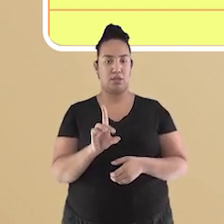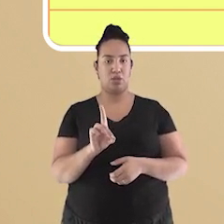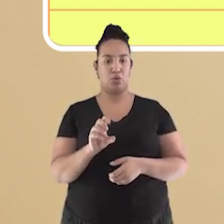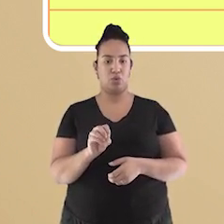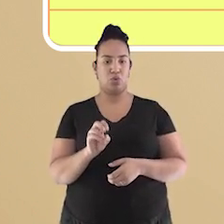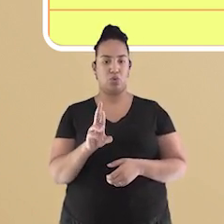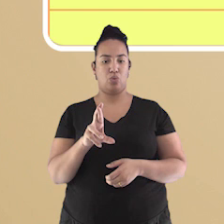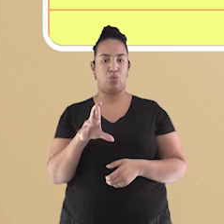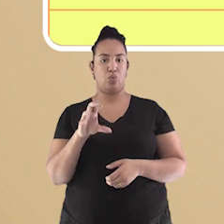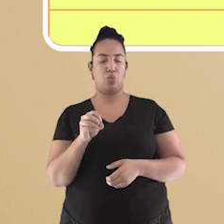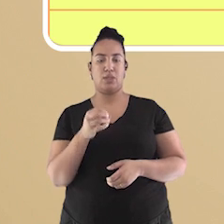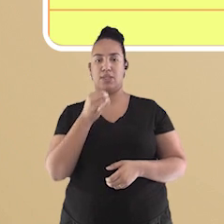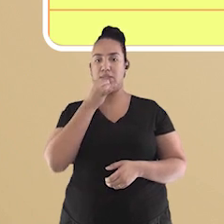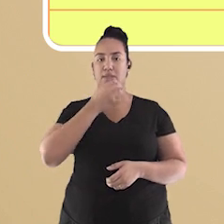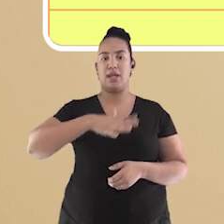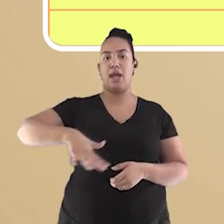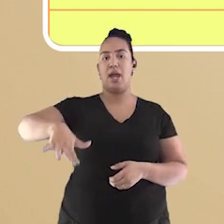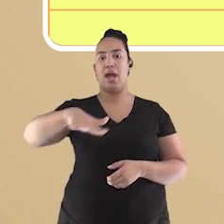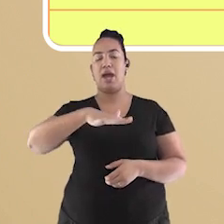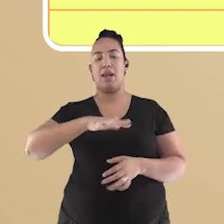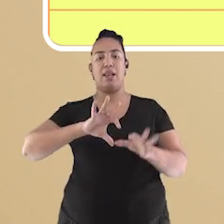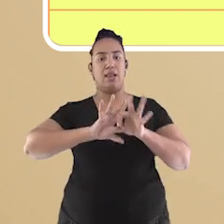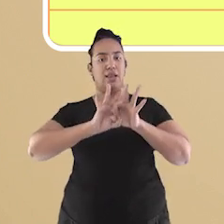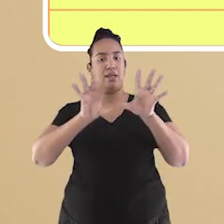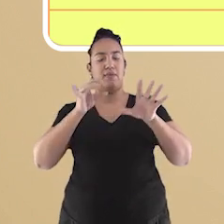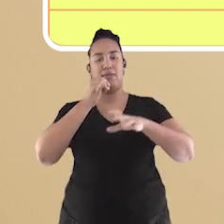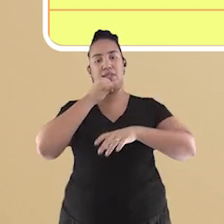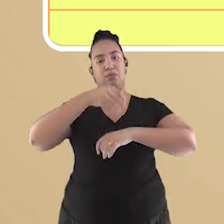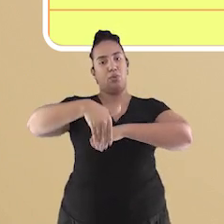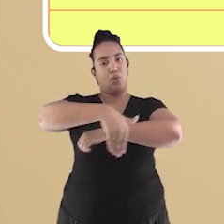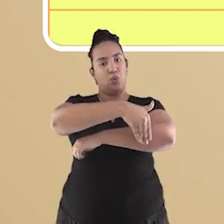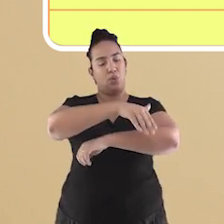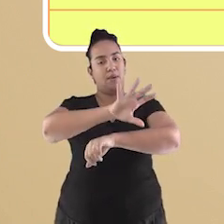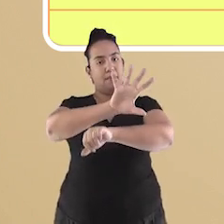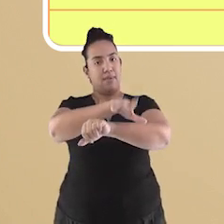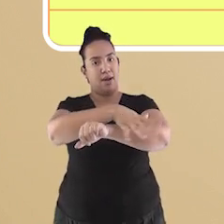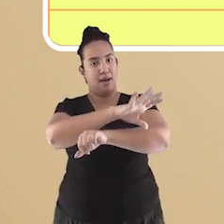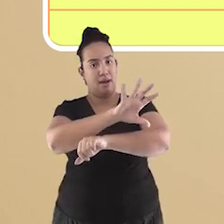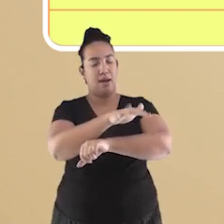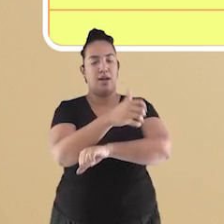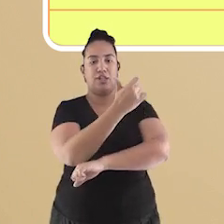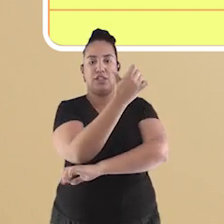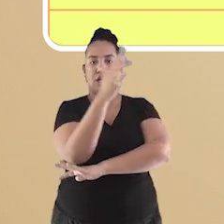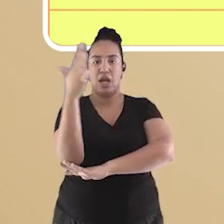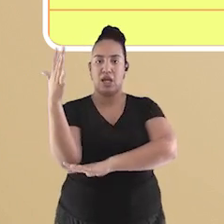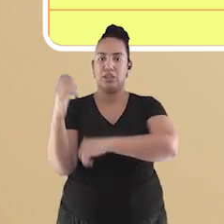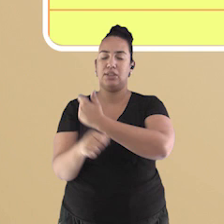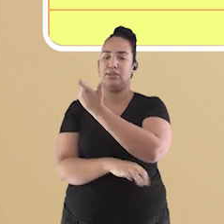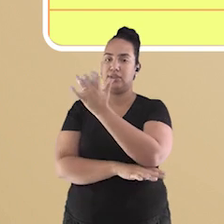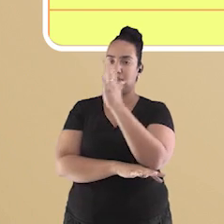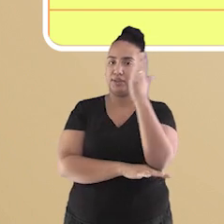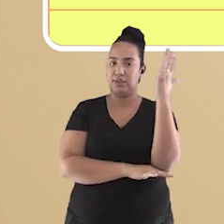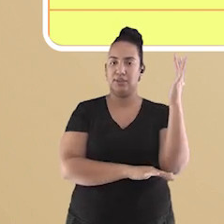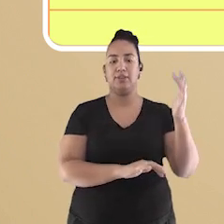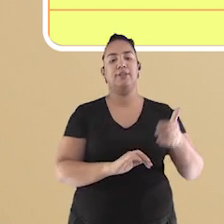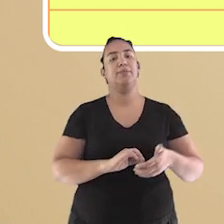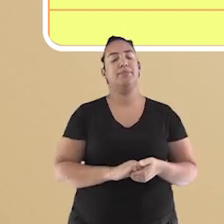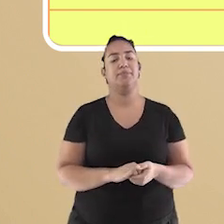os espaços livres, como as ruas, avenidas, praças, jardins e